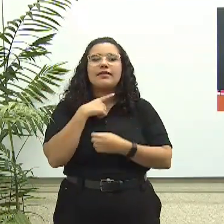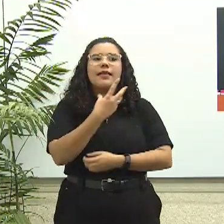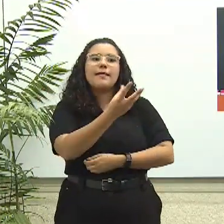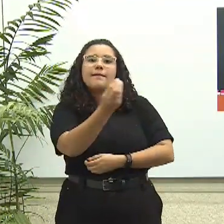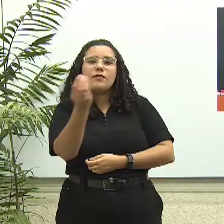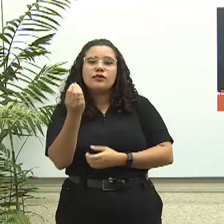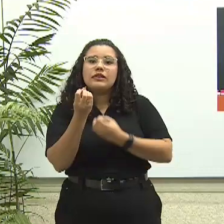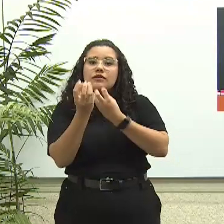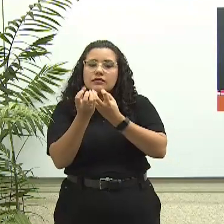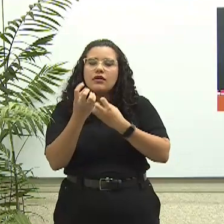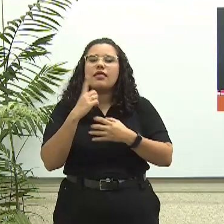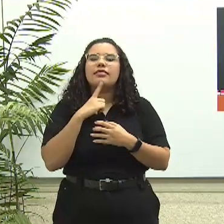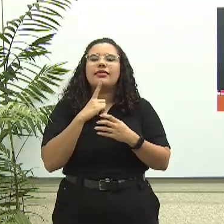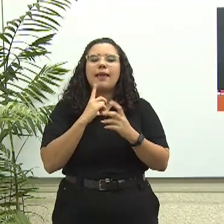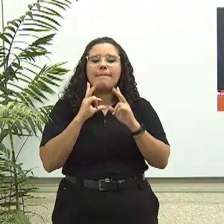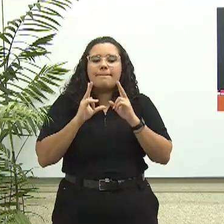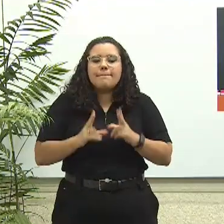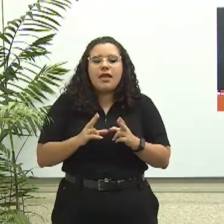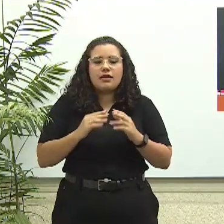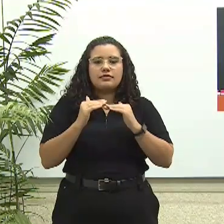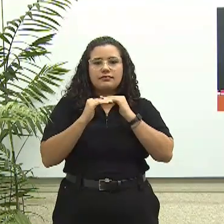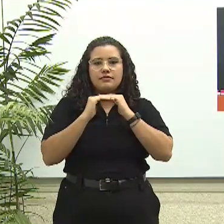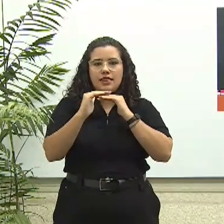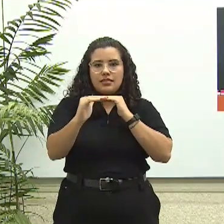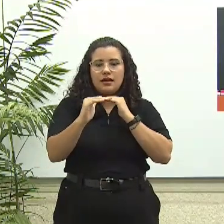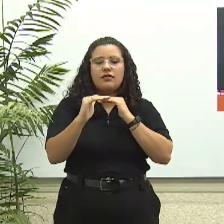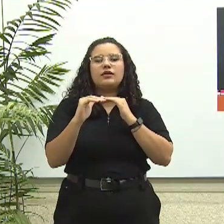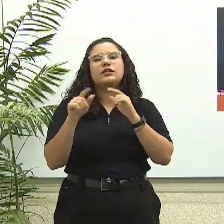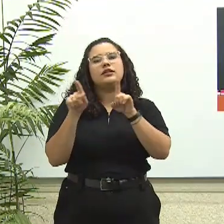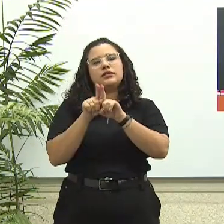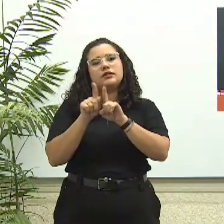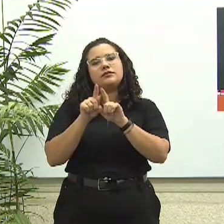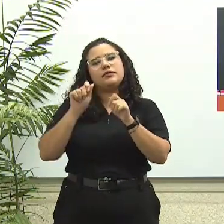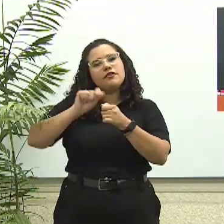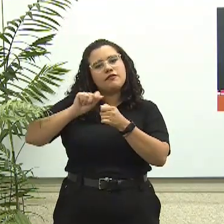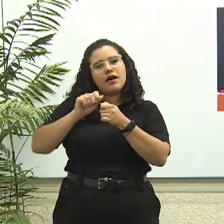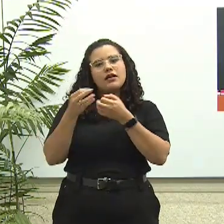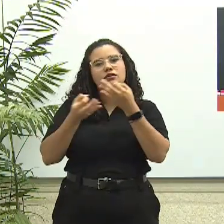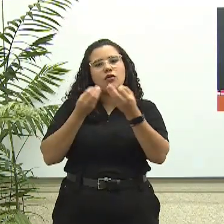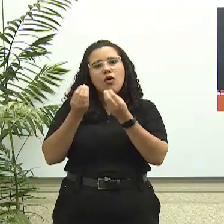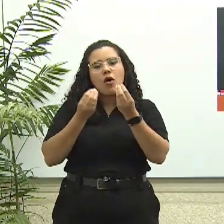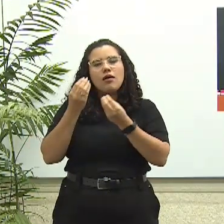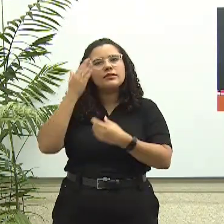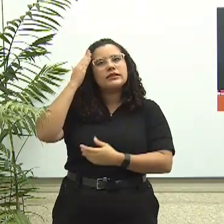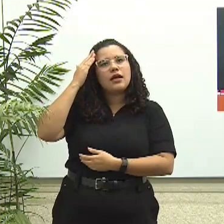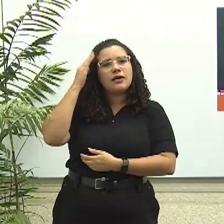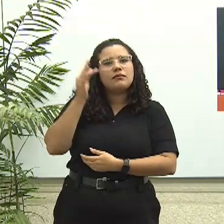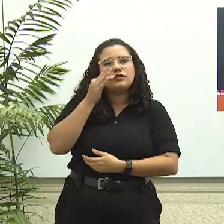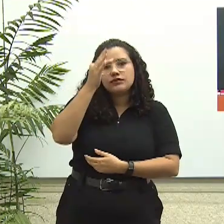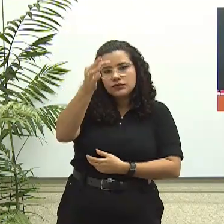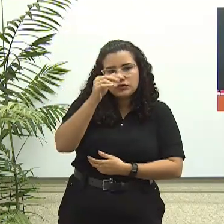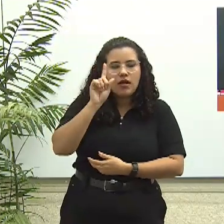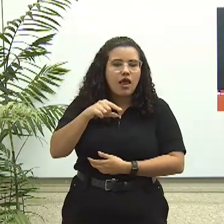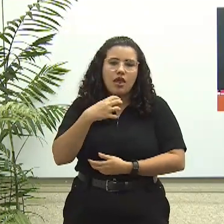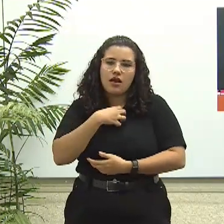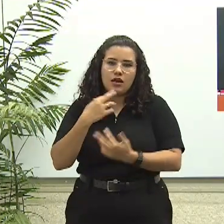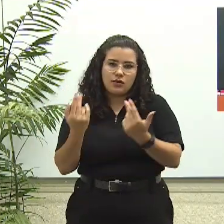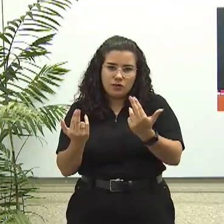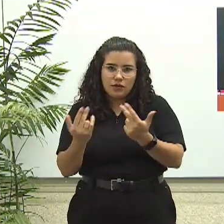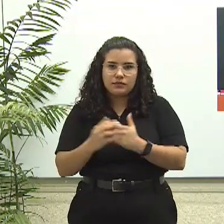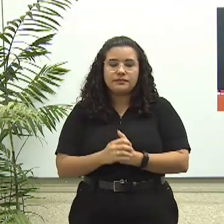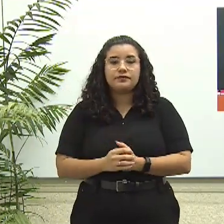se extrai o padrão e se faz probabilidades e previsões predições é basicamente